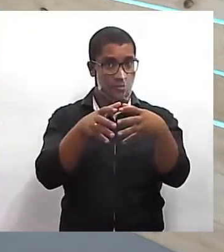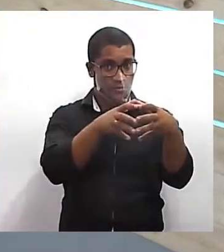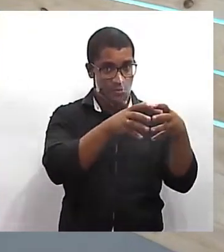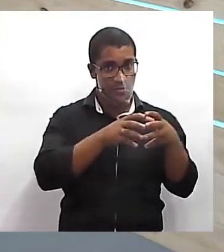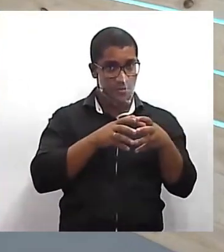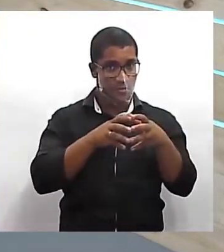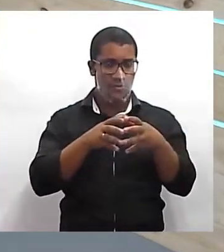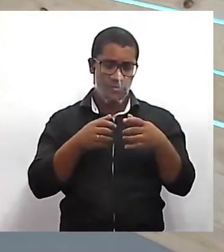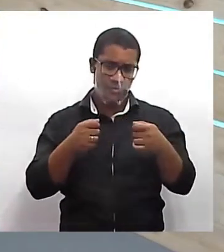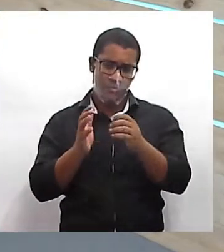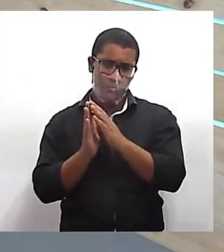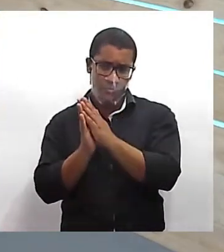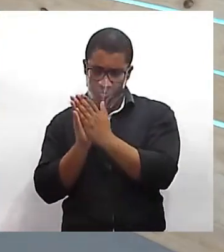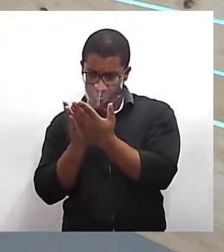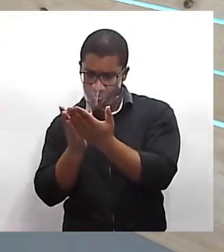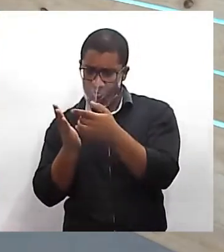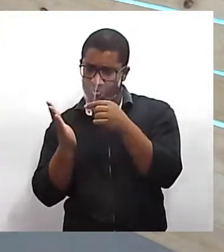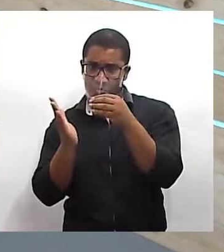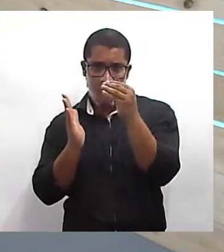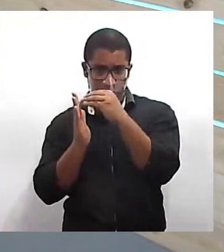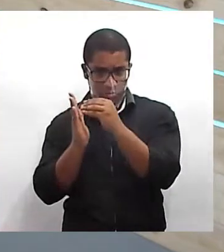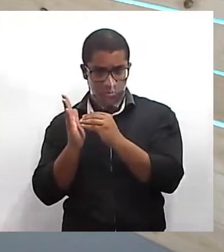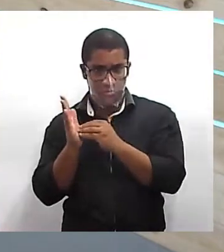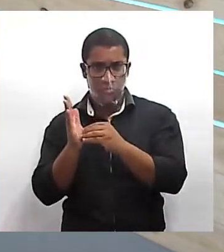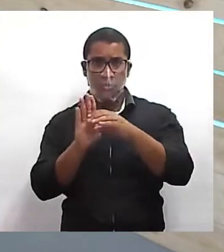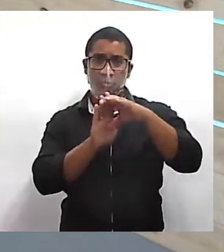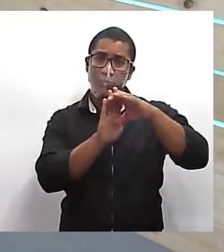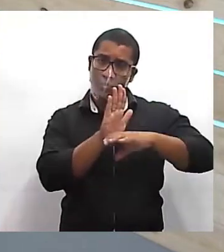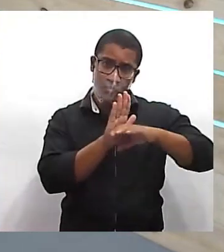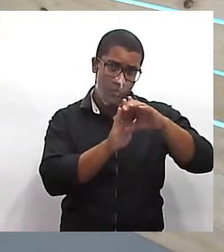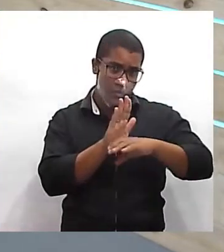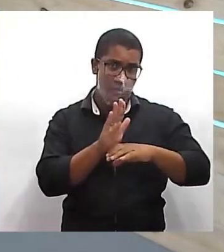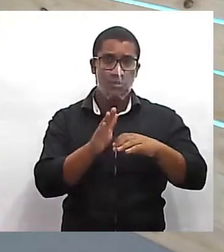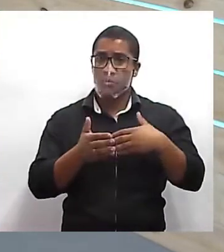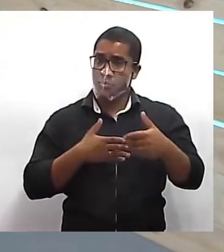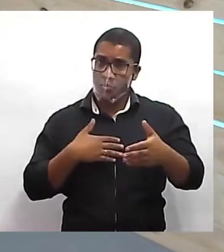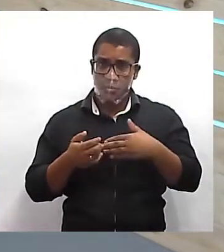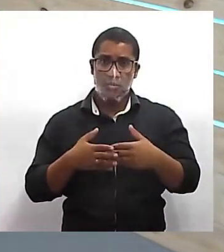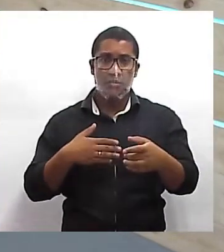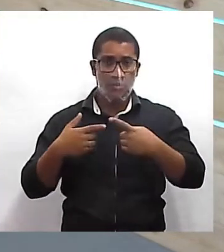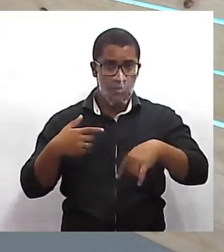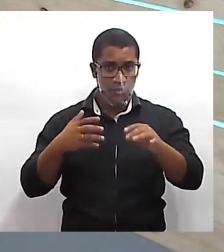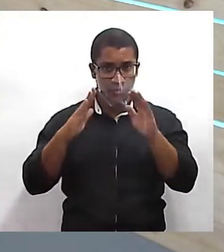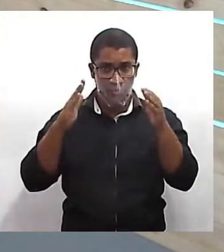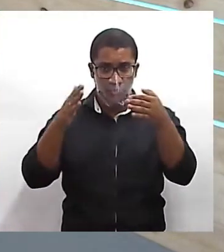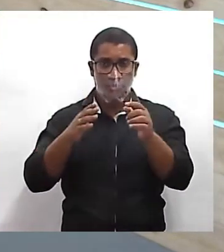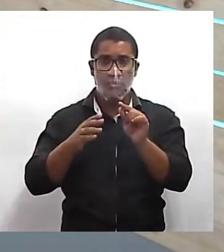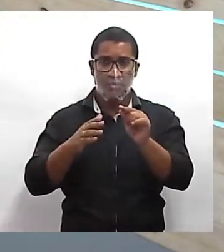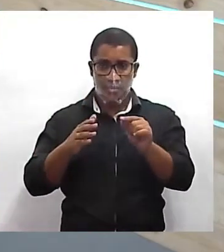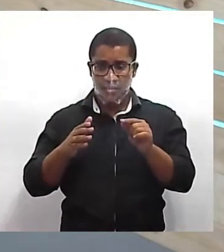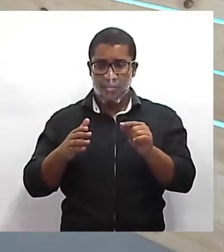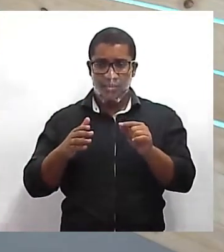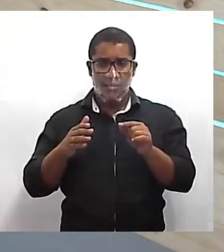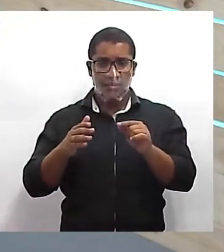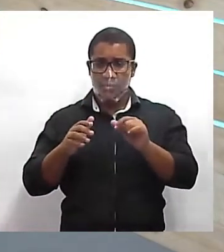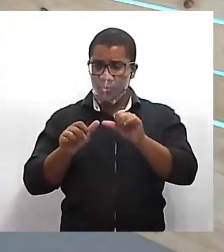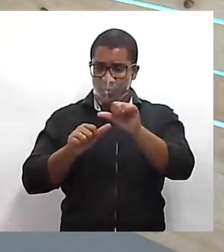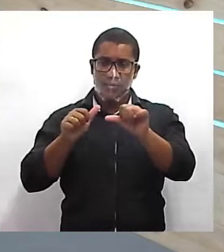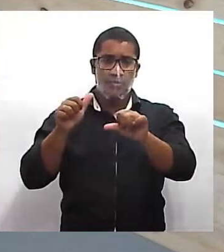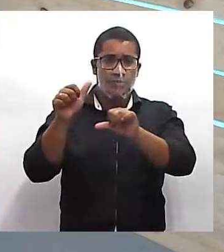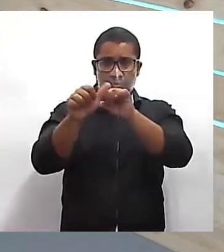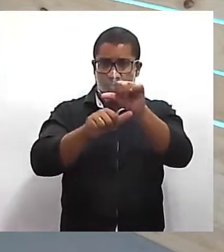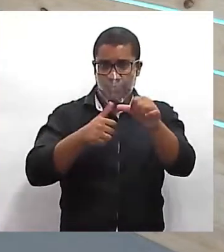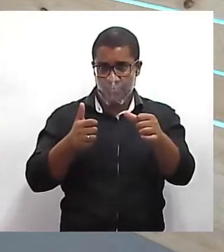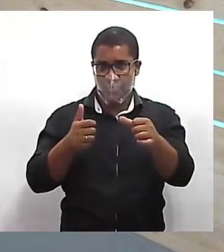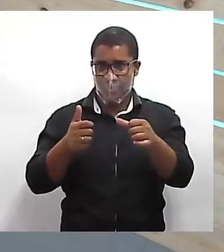seja no livro didático, seja no currículo. Então, temos que trabalhar para desconstruir isso. Temos que analisar,